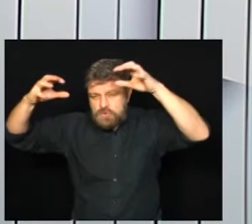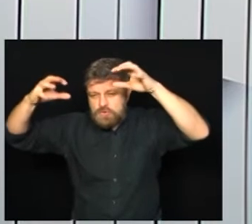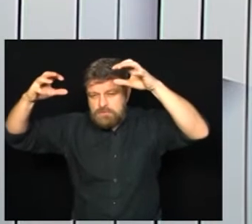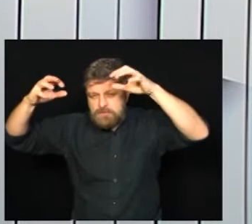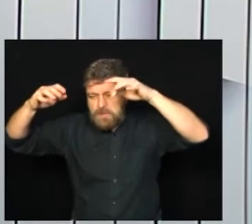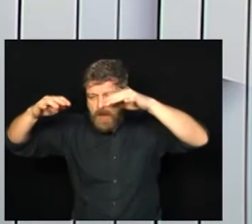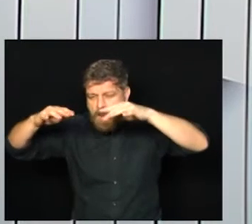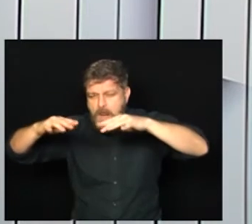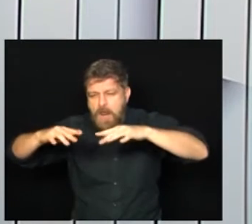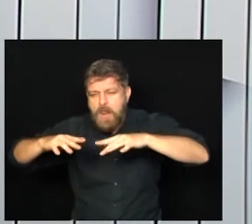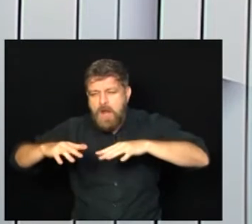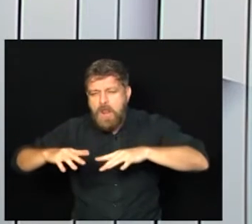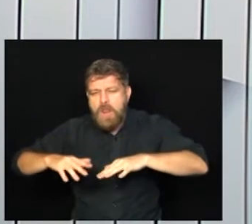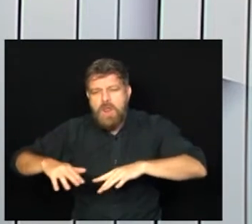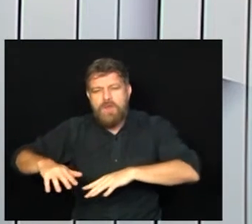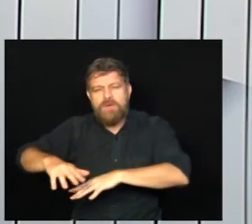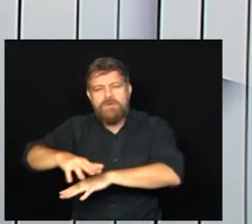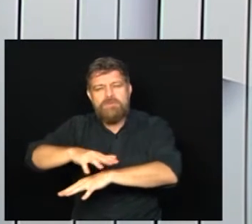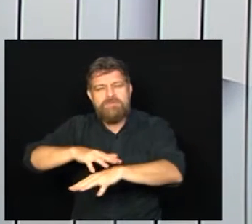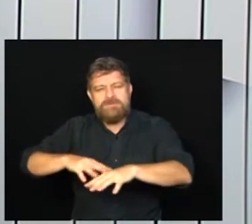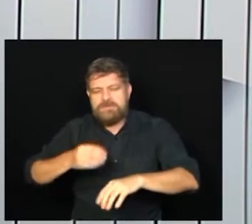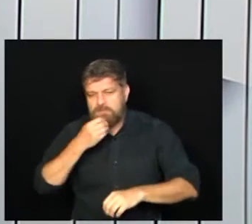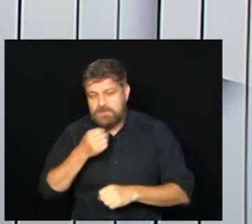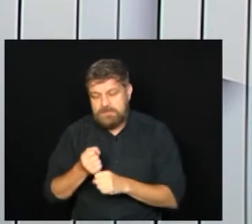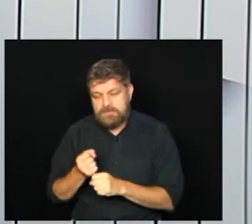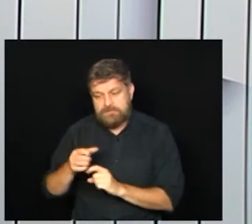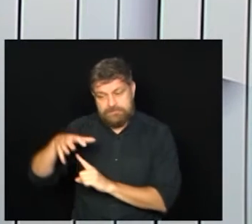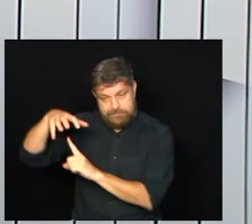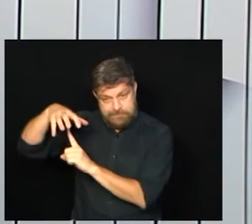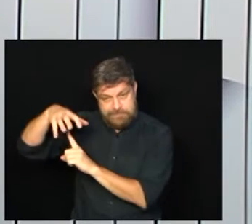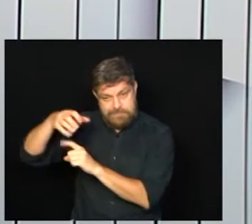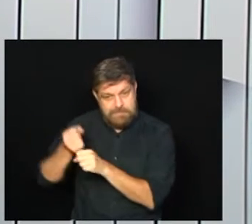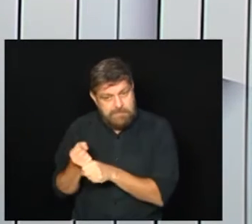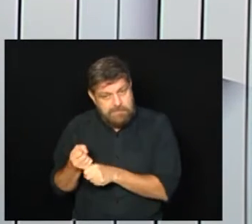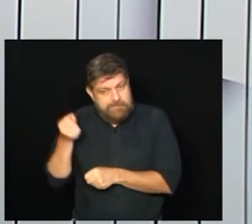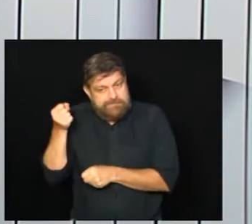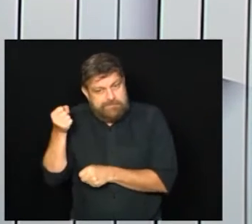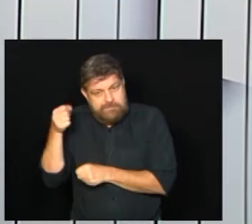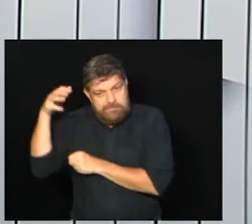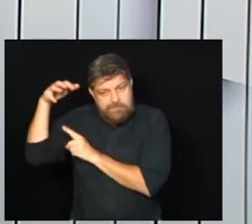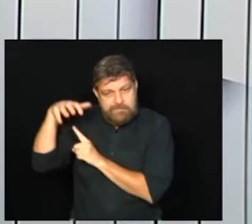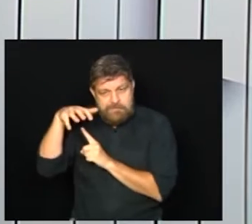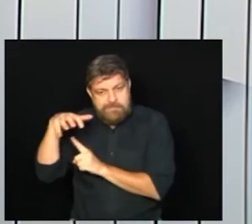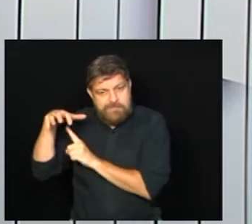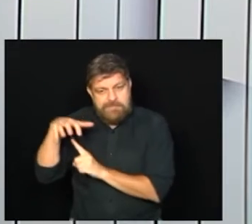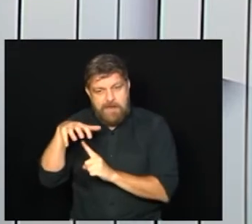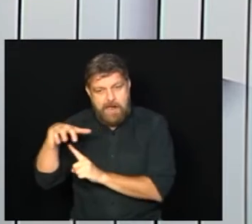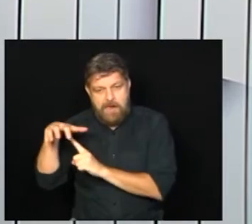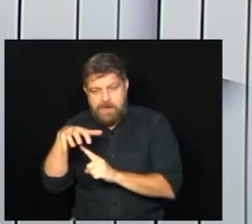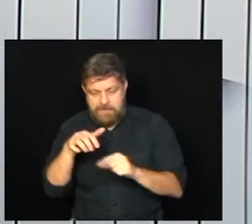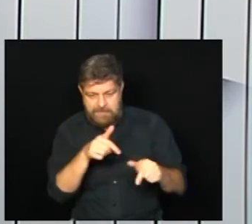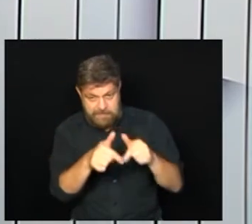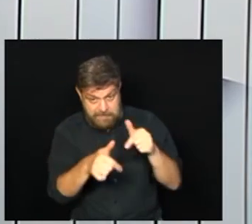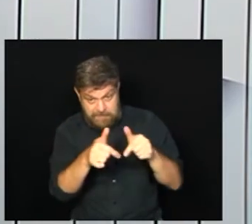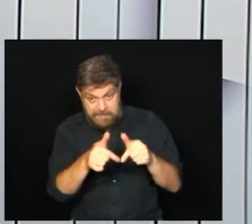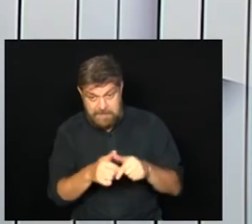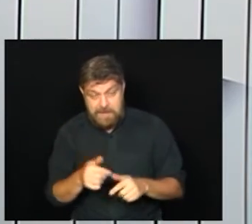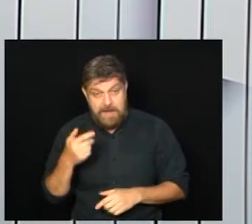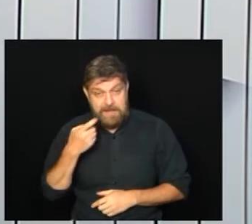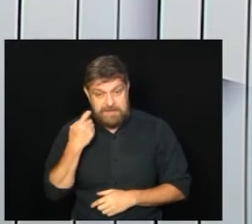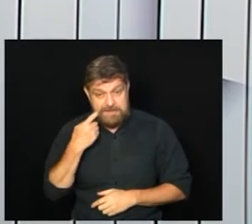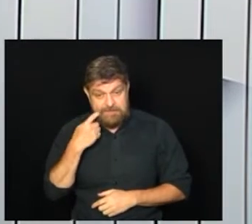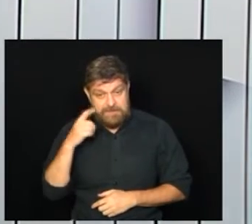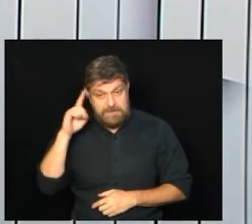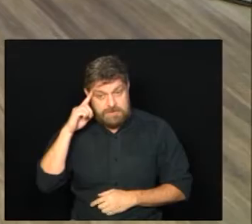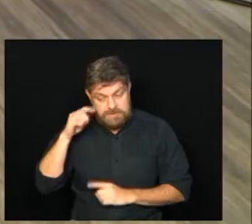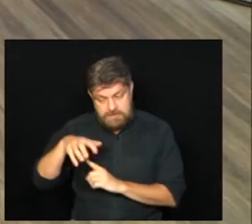ser bem-vinda. Então leve o seu guarda-chuva amanhã. Vai sair de casa para trabalhar, para fazer alguma atividade. Amanhã, sexta-feira, é dia de